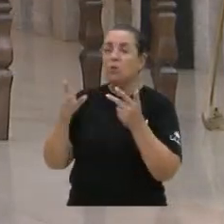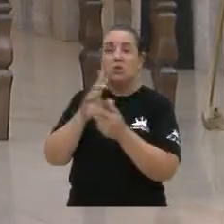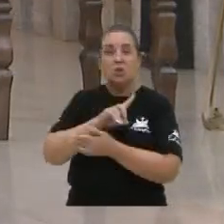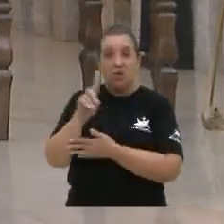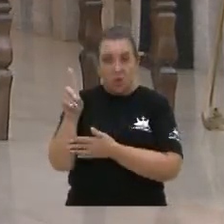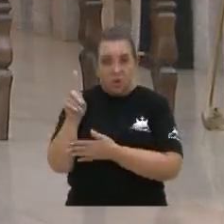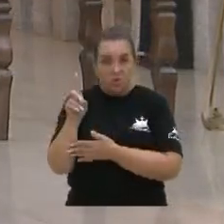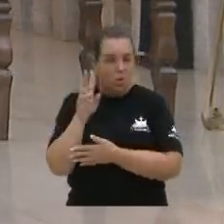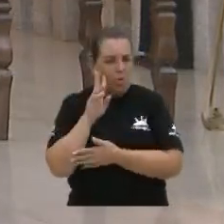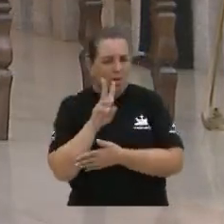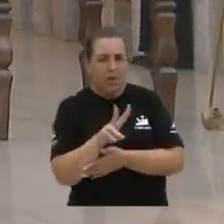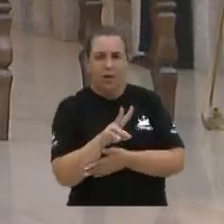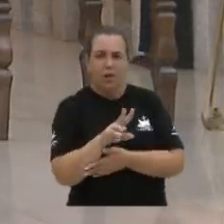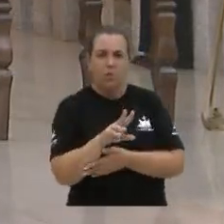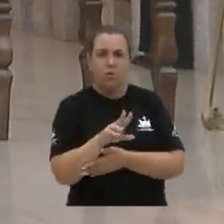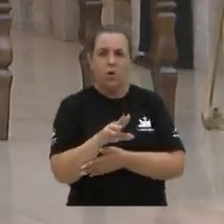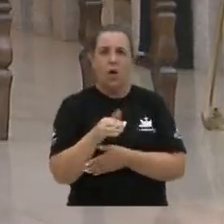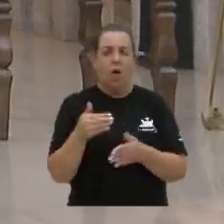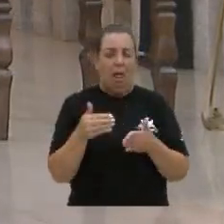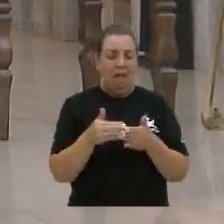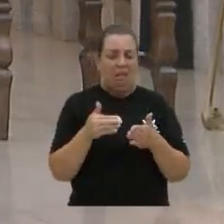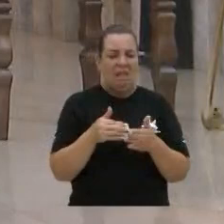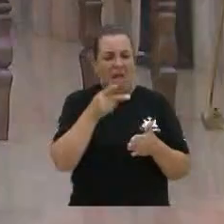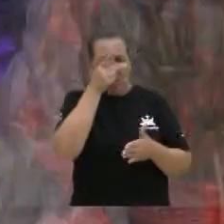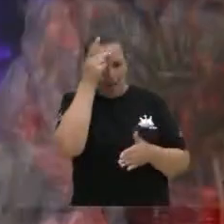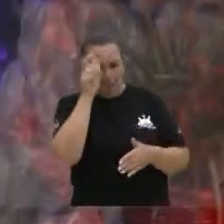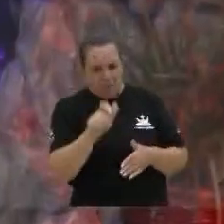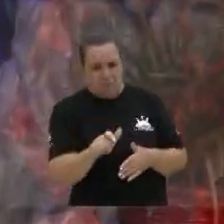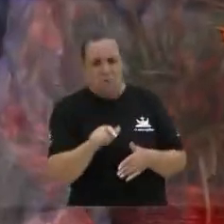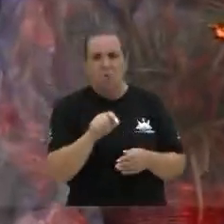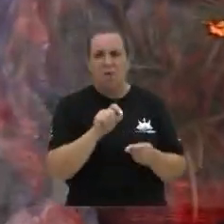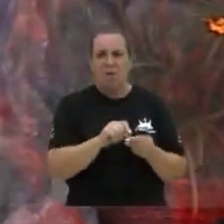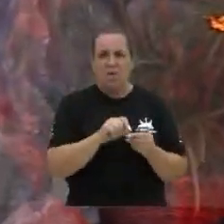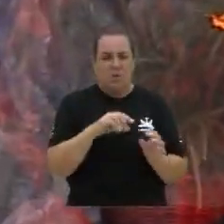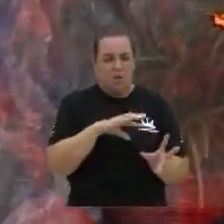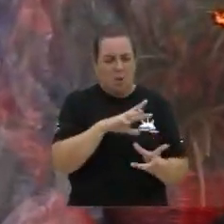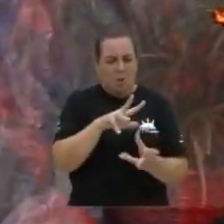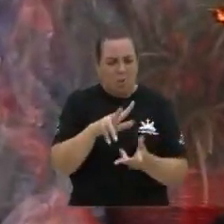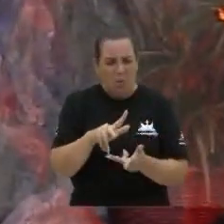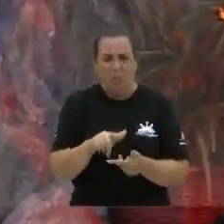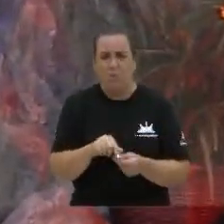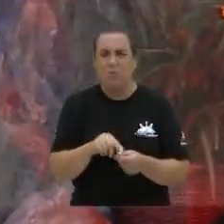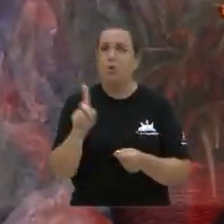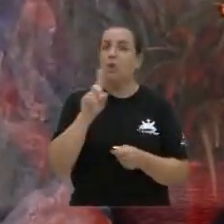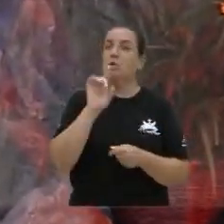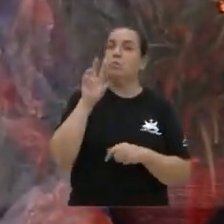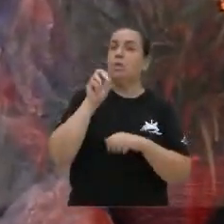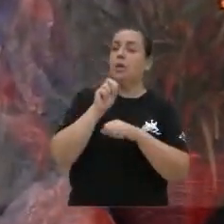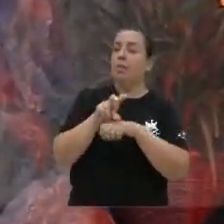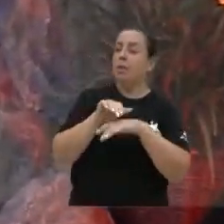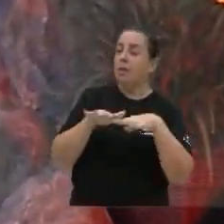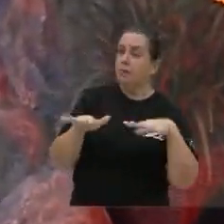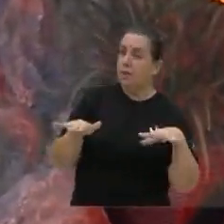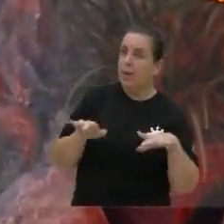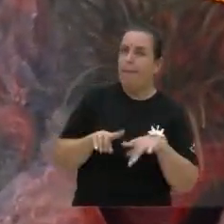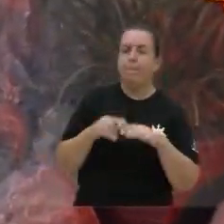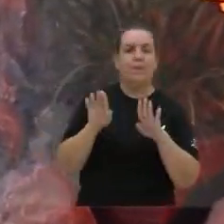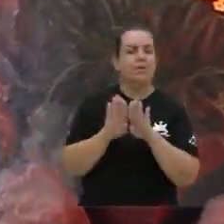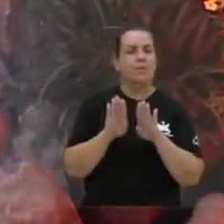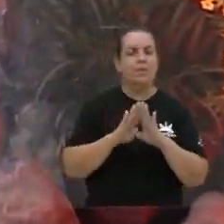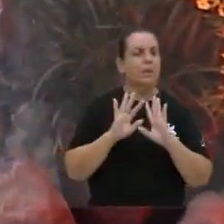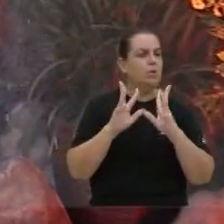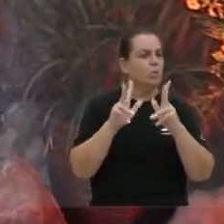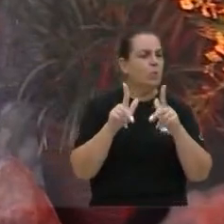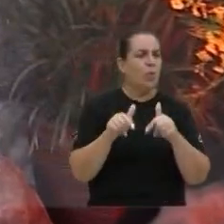Será que, olhando até onde o ser humano levou a humanidade, não só na pandemia, mas em todas